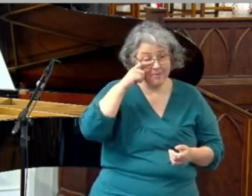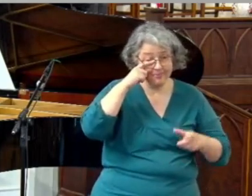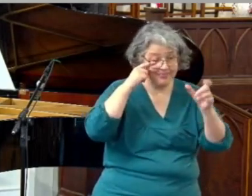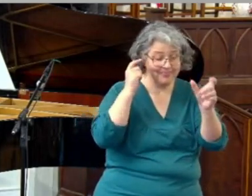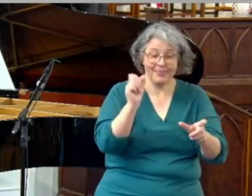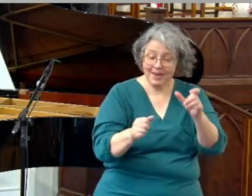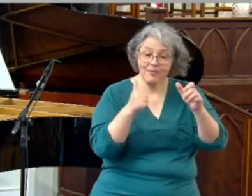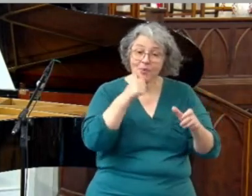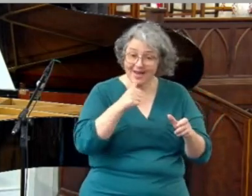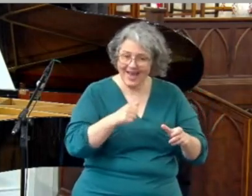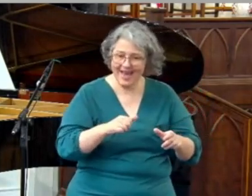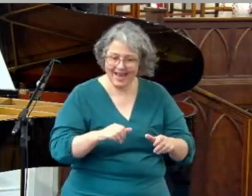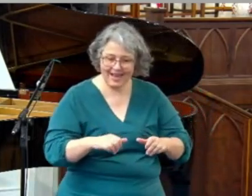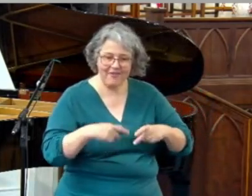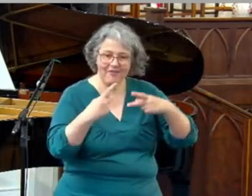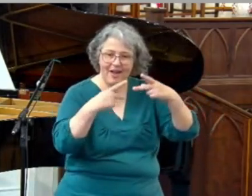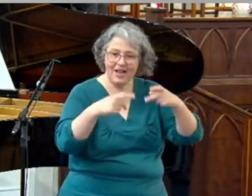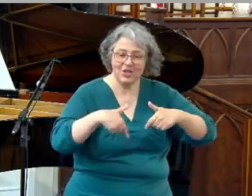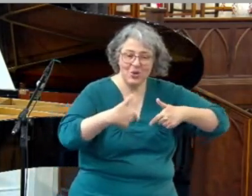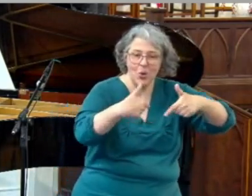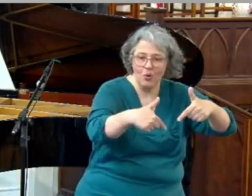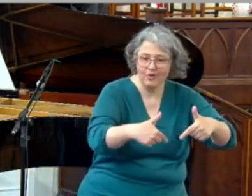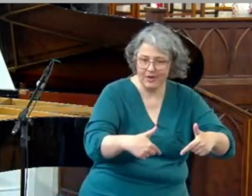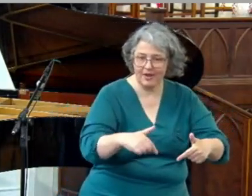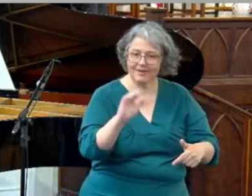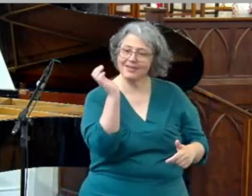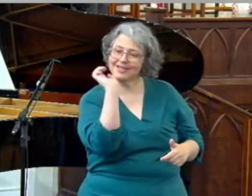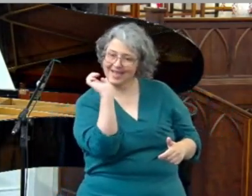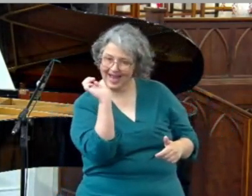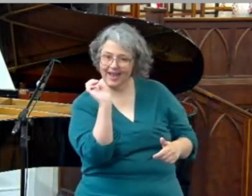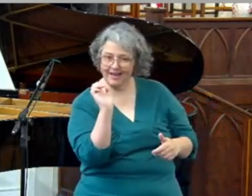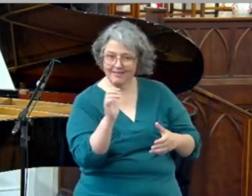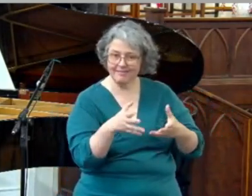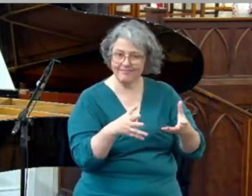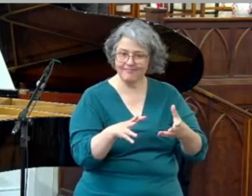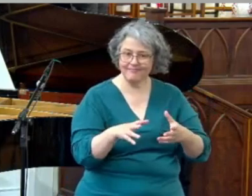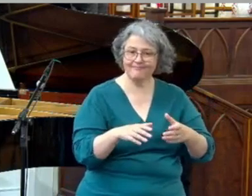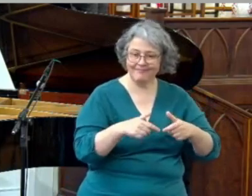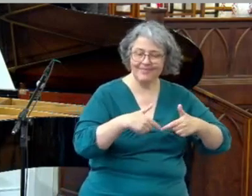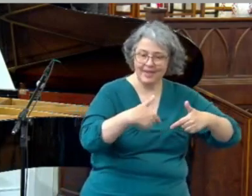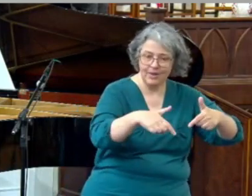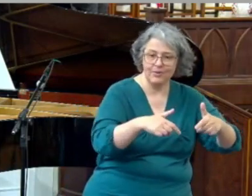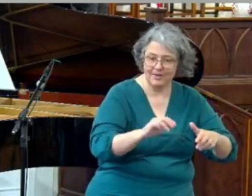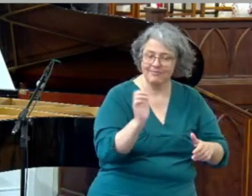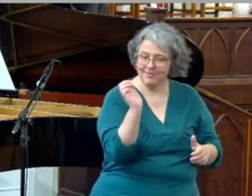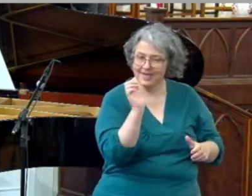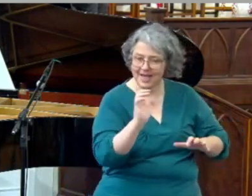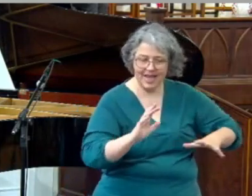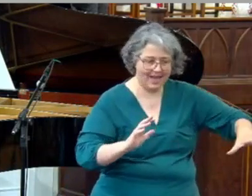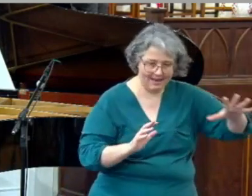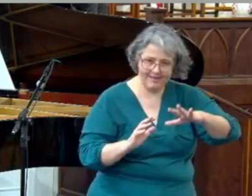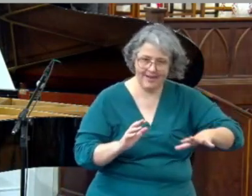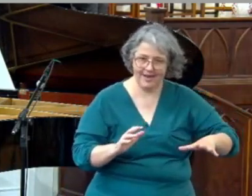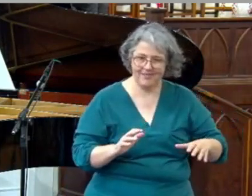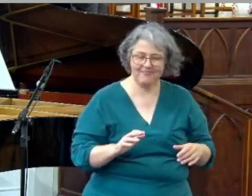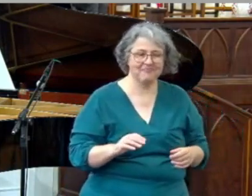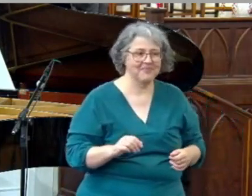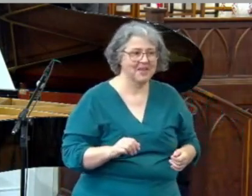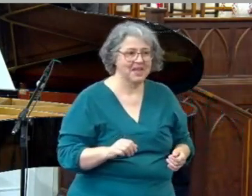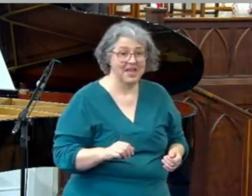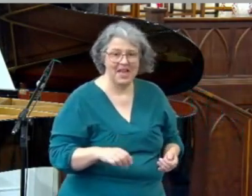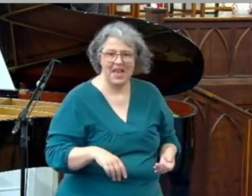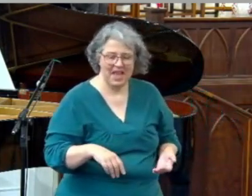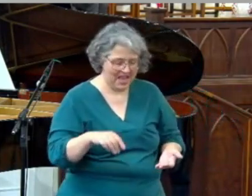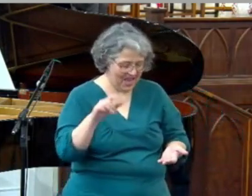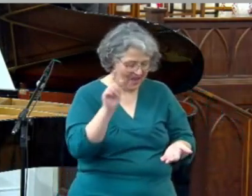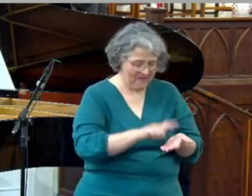para atacar o cristianismo, atacar os crentes. Daí ela escreve um artigo